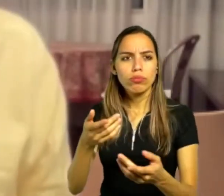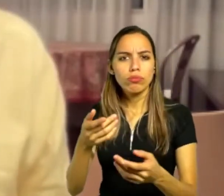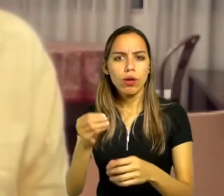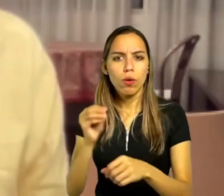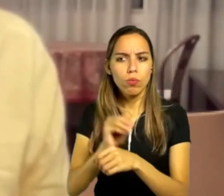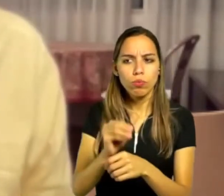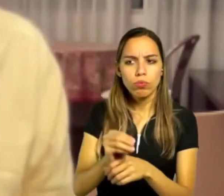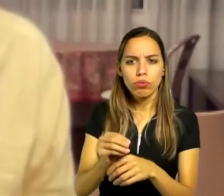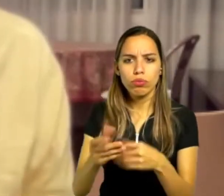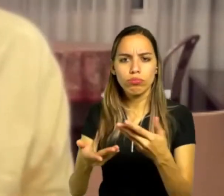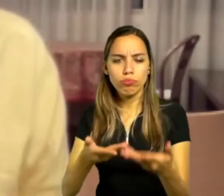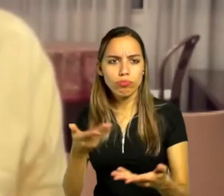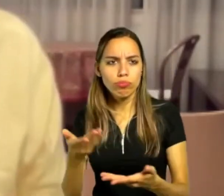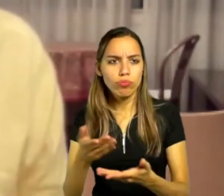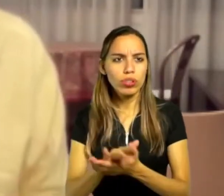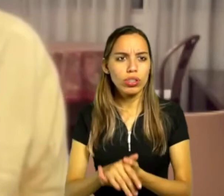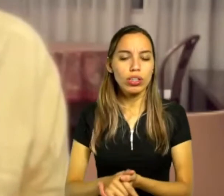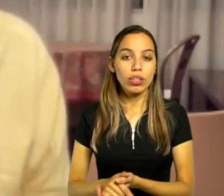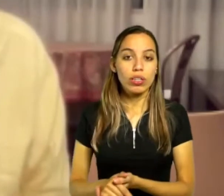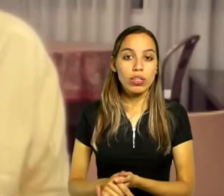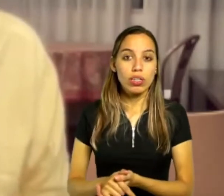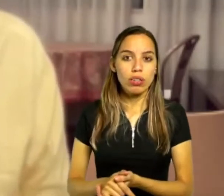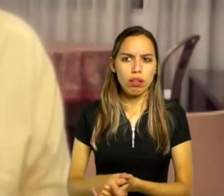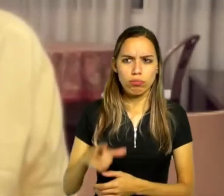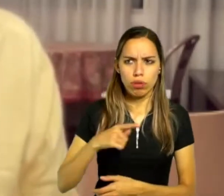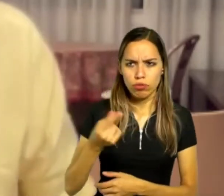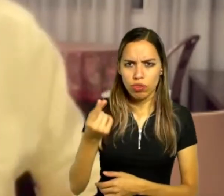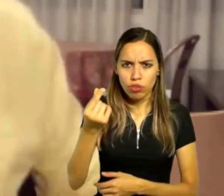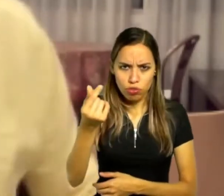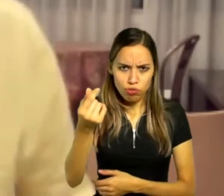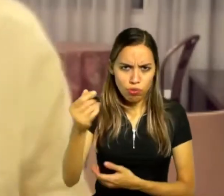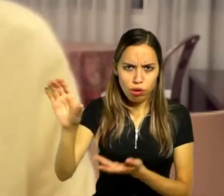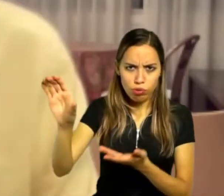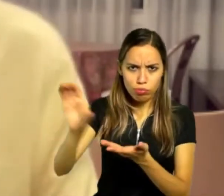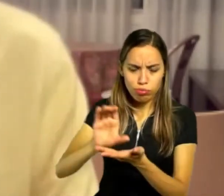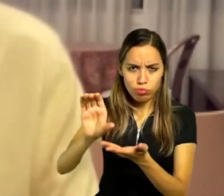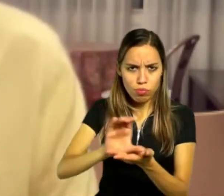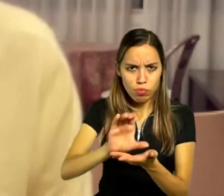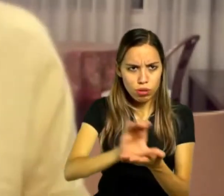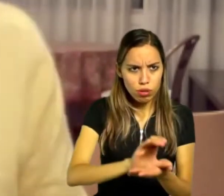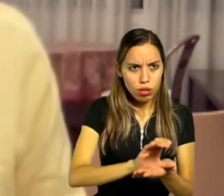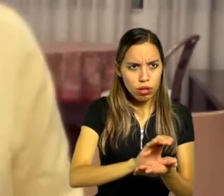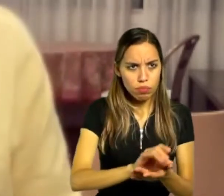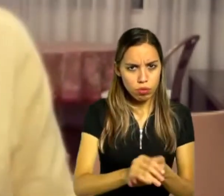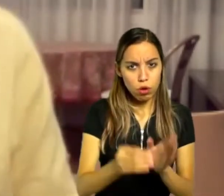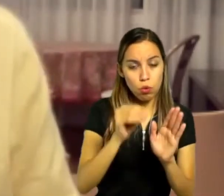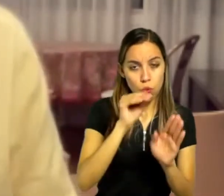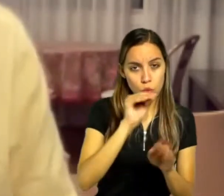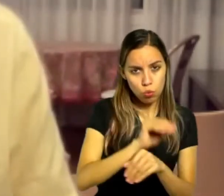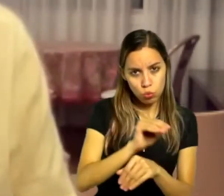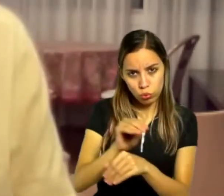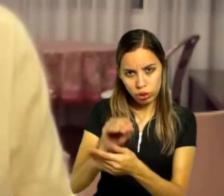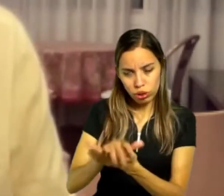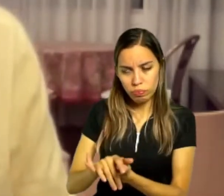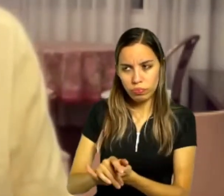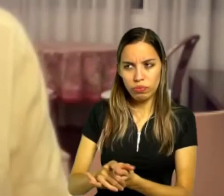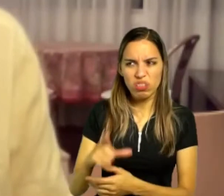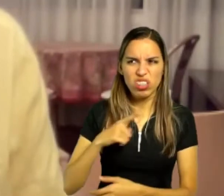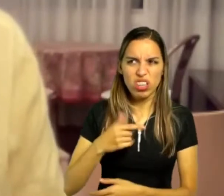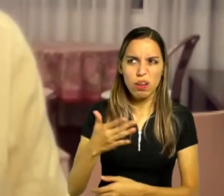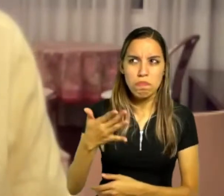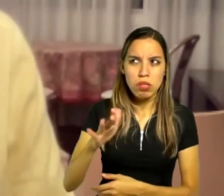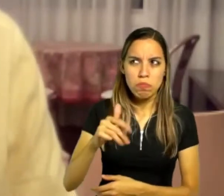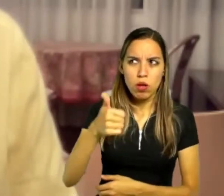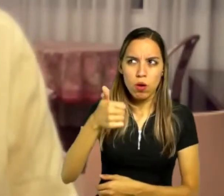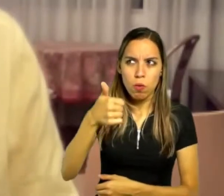e as empresas que prestavam serviços ao Itaú deram mais 150. Então, nós ficamos com 1.350.000.000